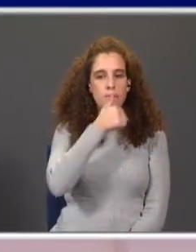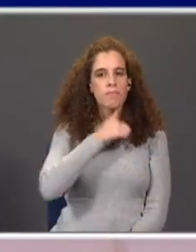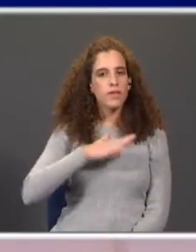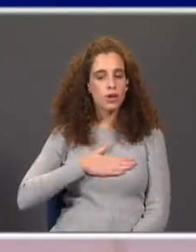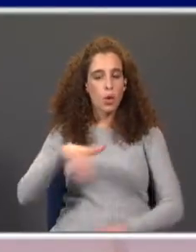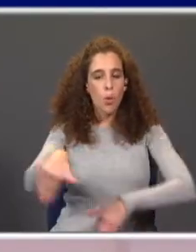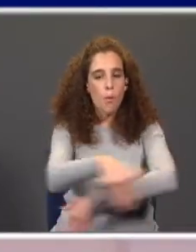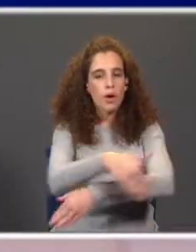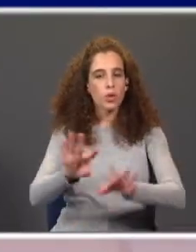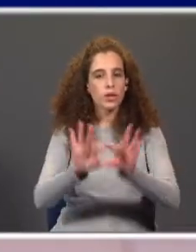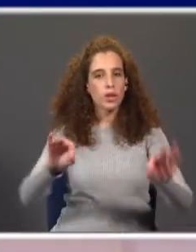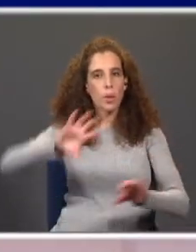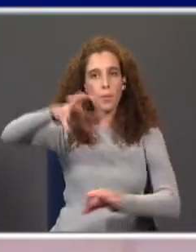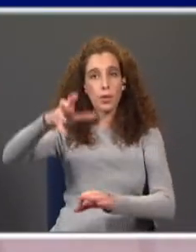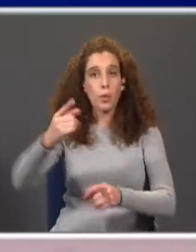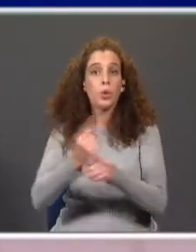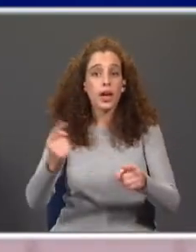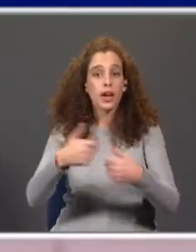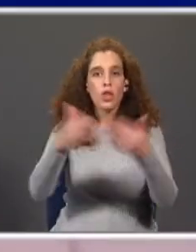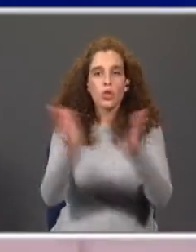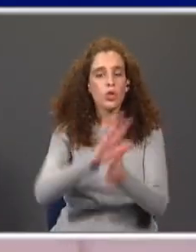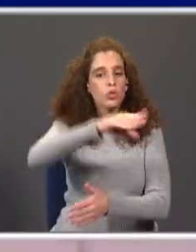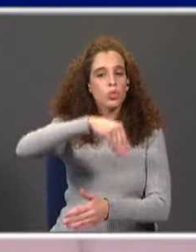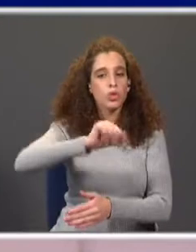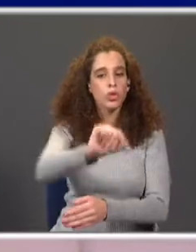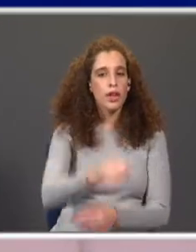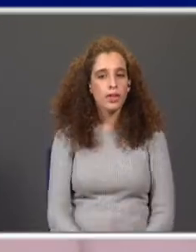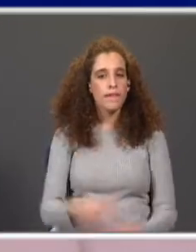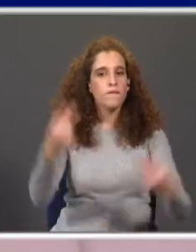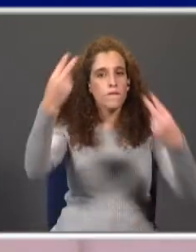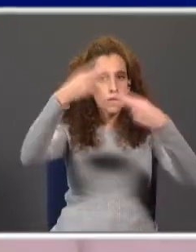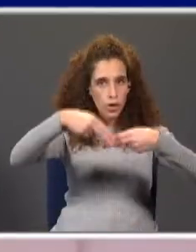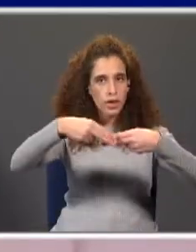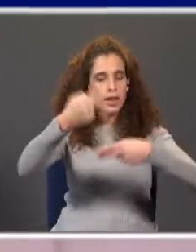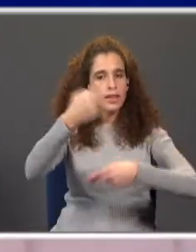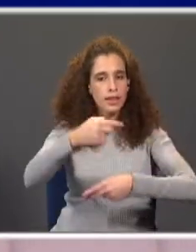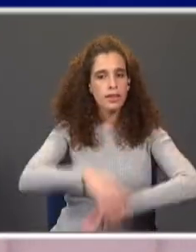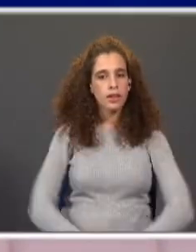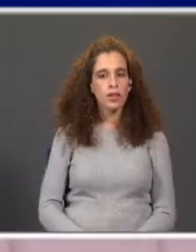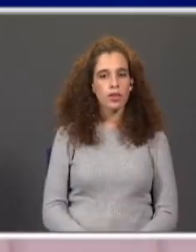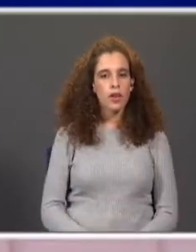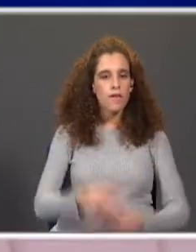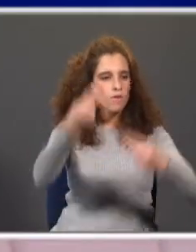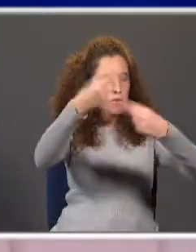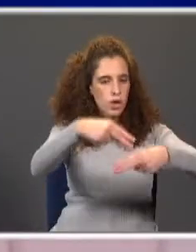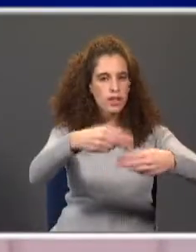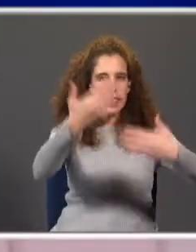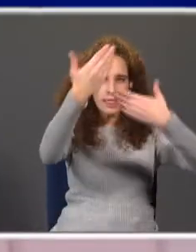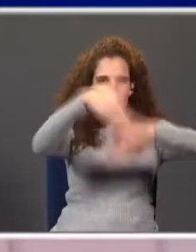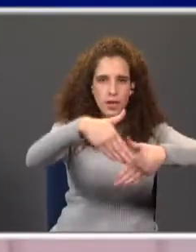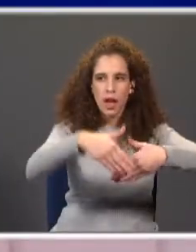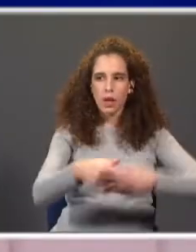país, porque era todo o seu mundo. Tinha até fronteiras, não é? Enquanto fronteiras delimitadas por